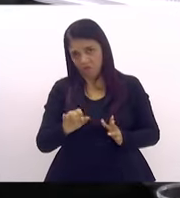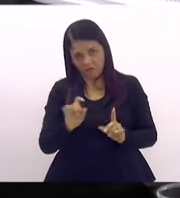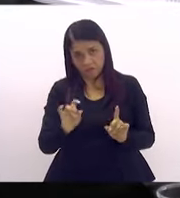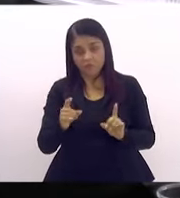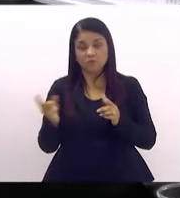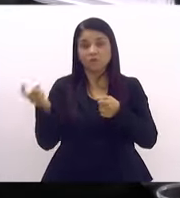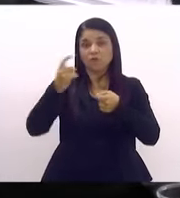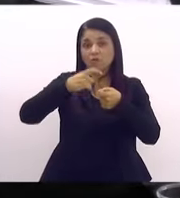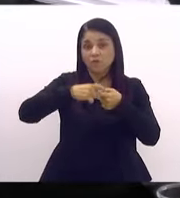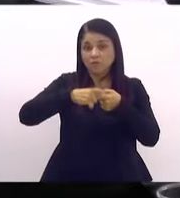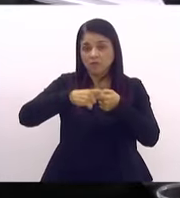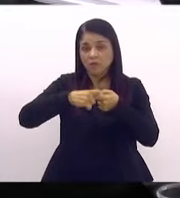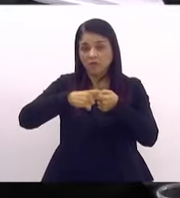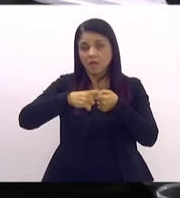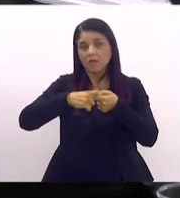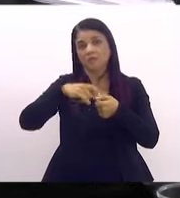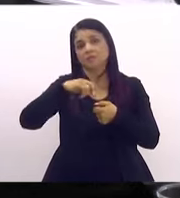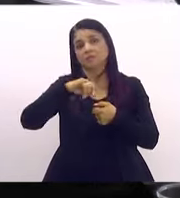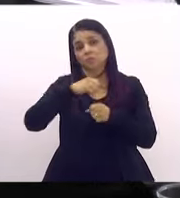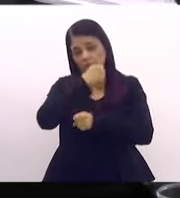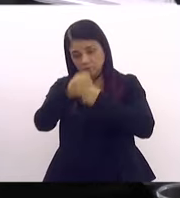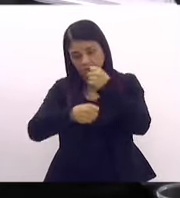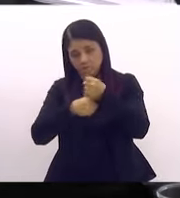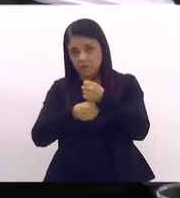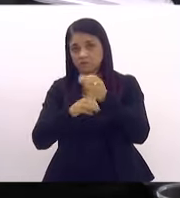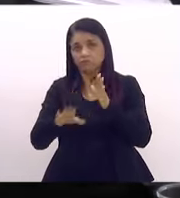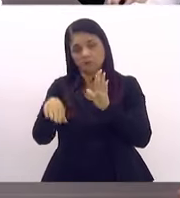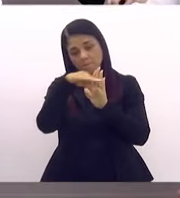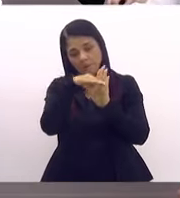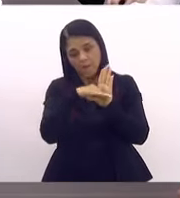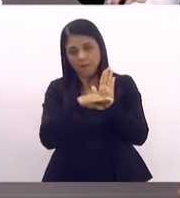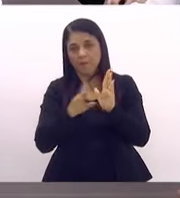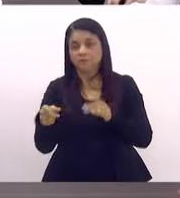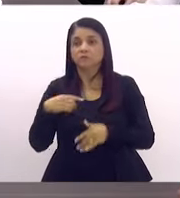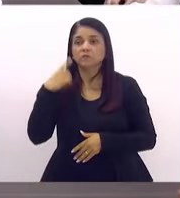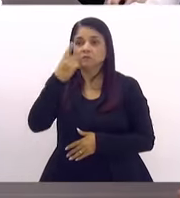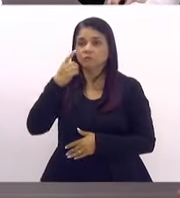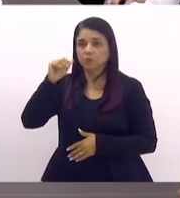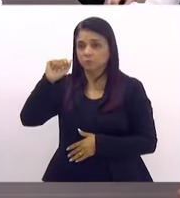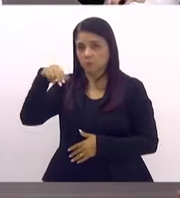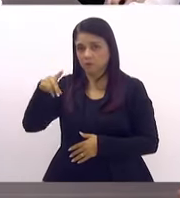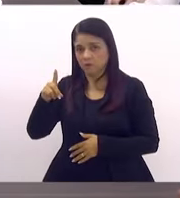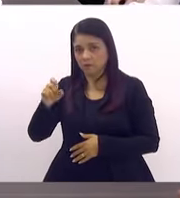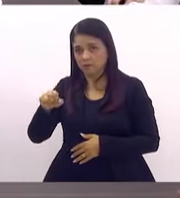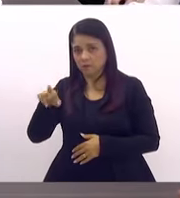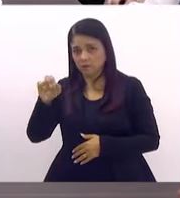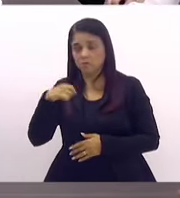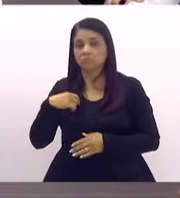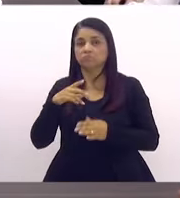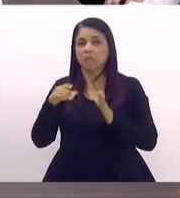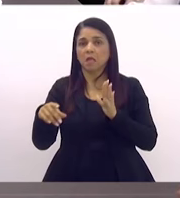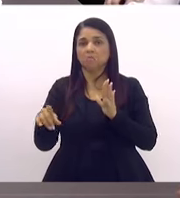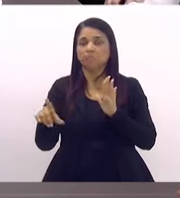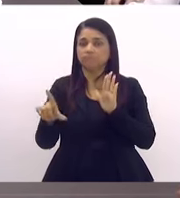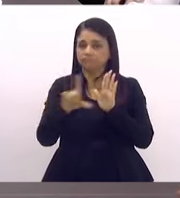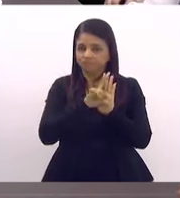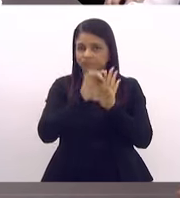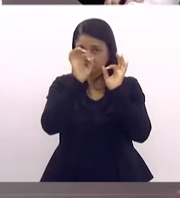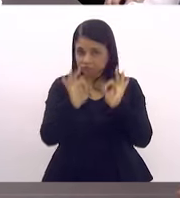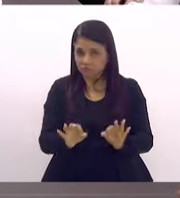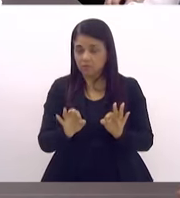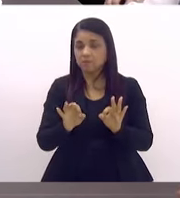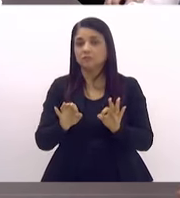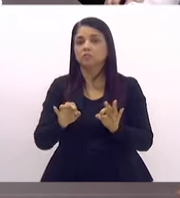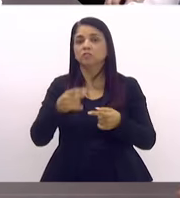Quando voltar, já está aqui de novo. E o que eu acabei de fazer, o deputado Anderson tem a prerrogativa e a legitimidade de dar ciência